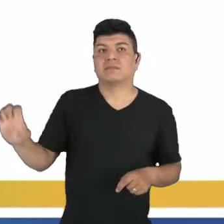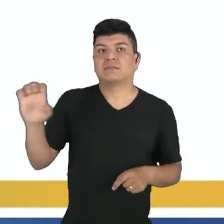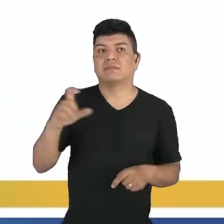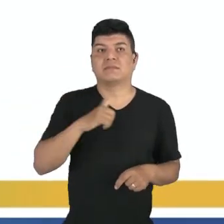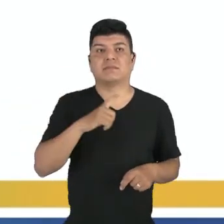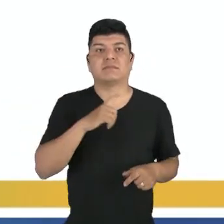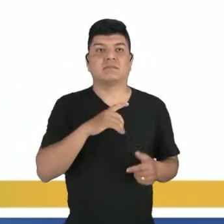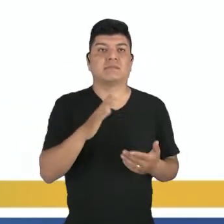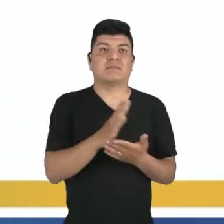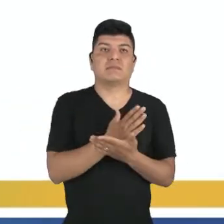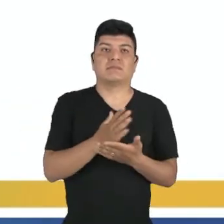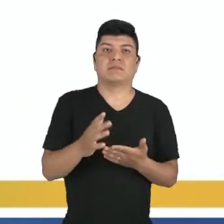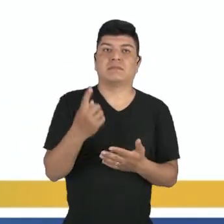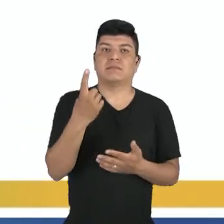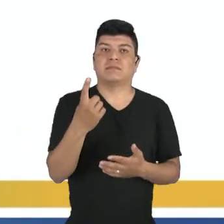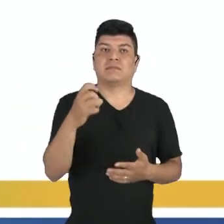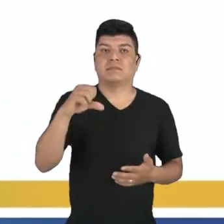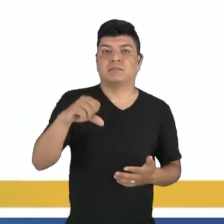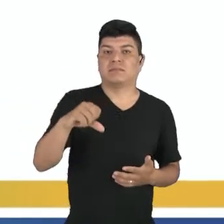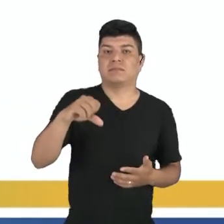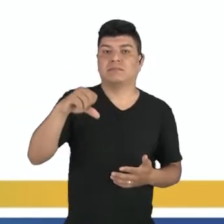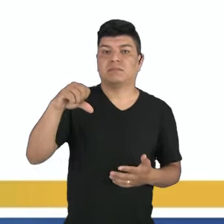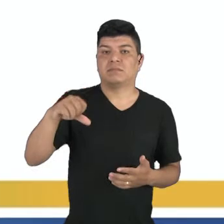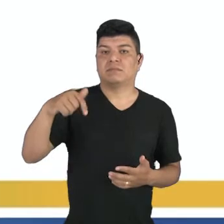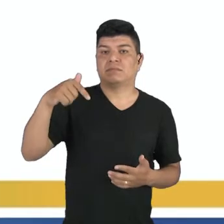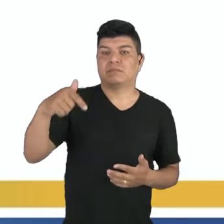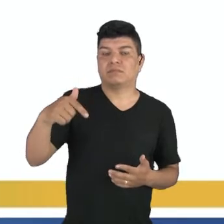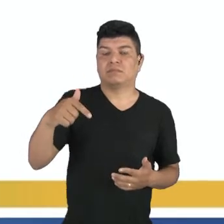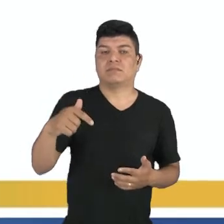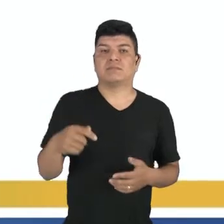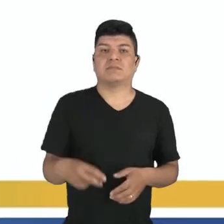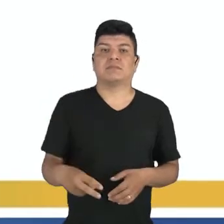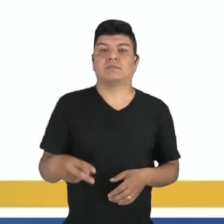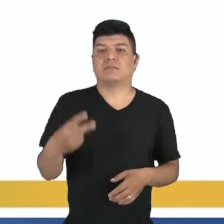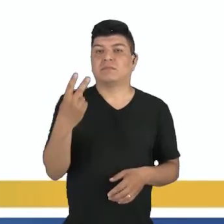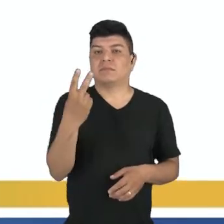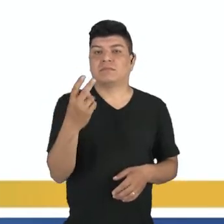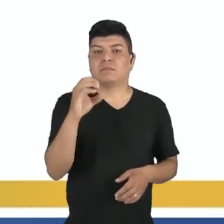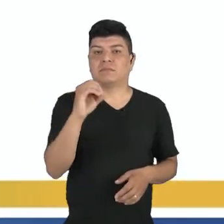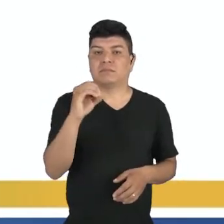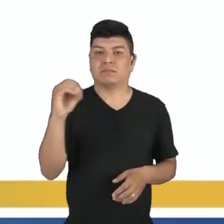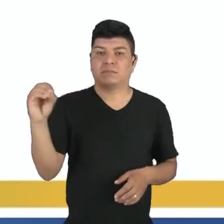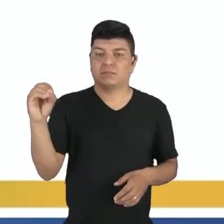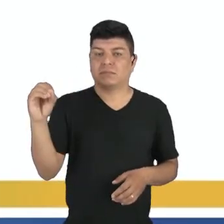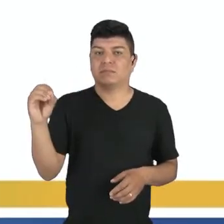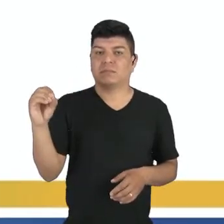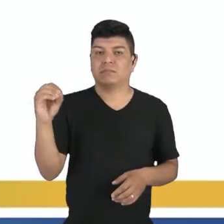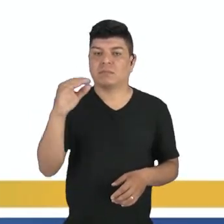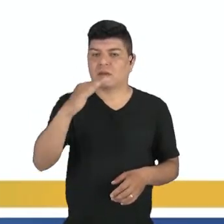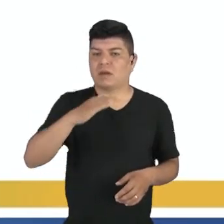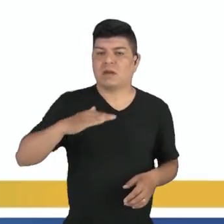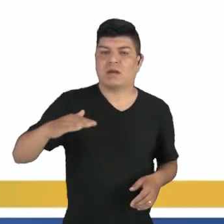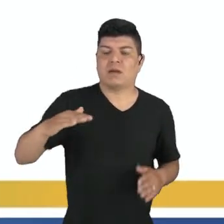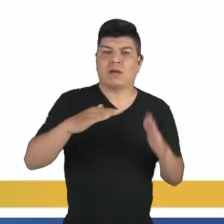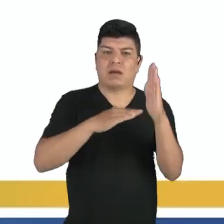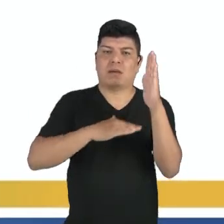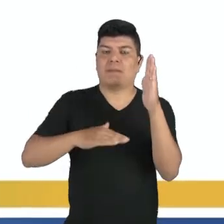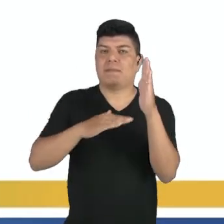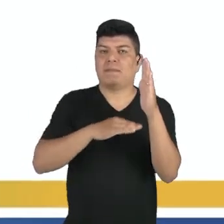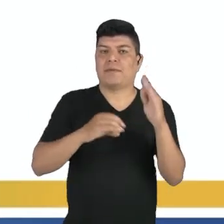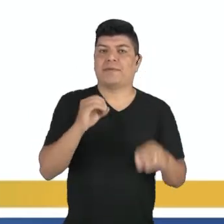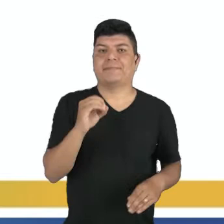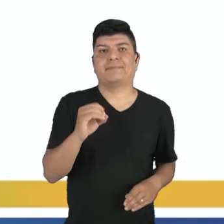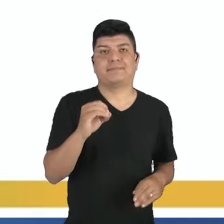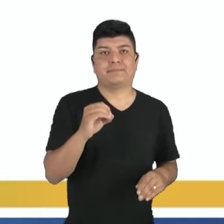houve momentos em 1997 e 2 mil que ficou abaixo de